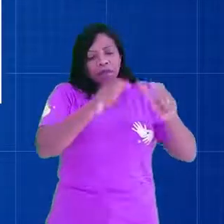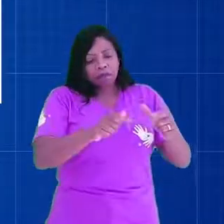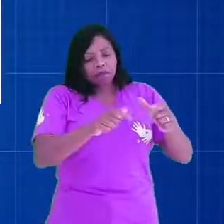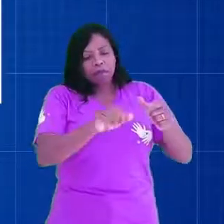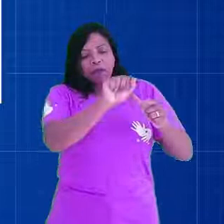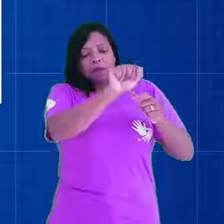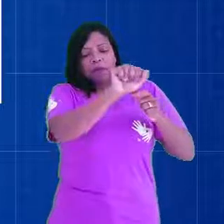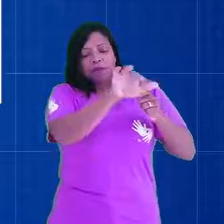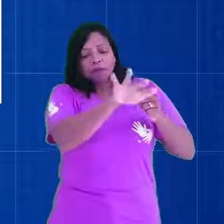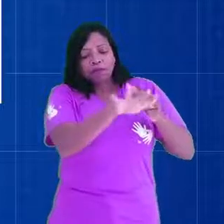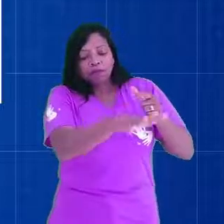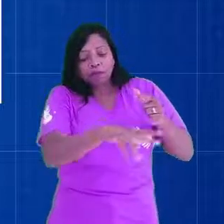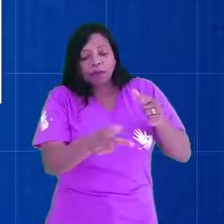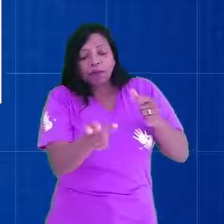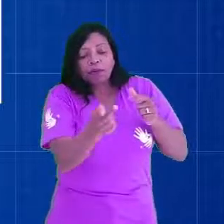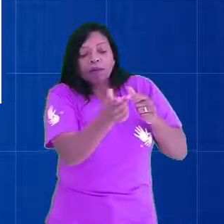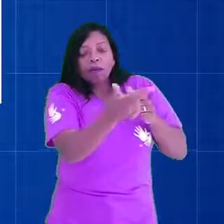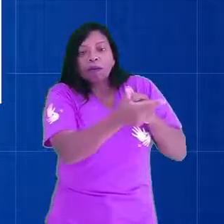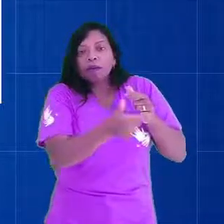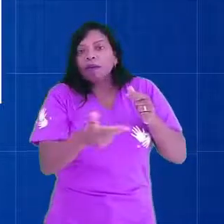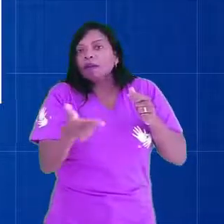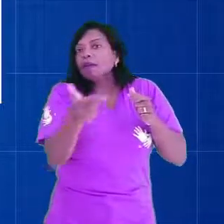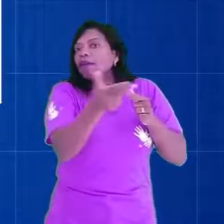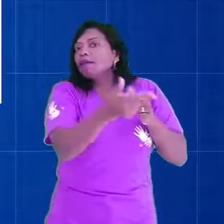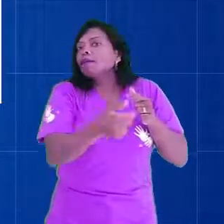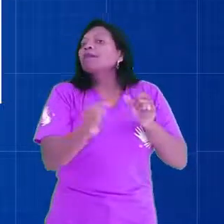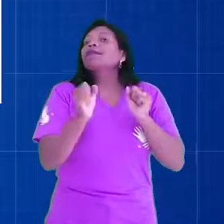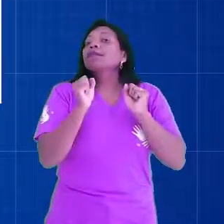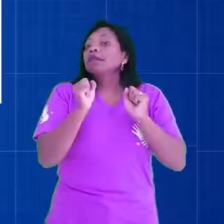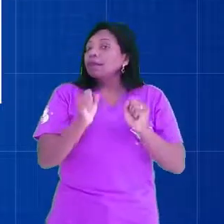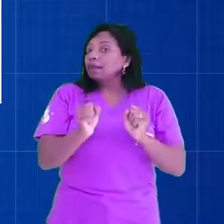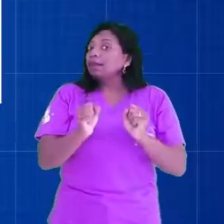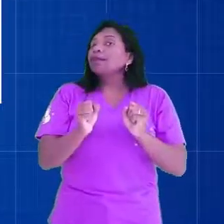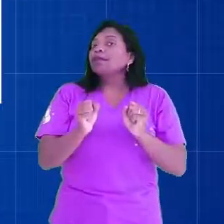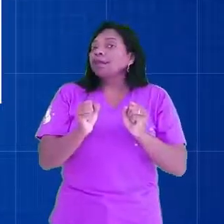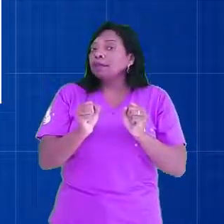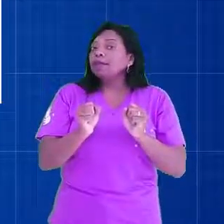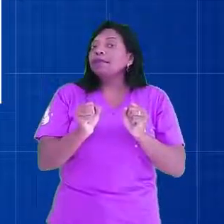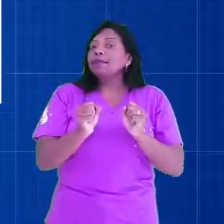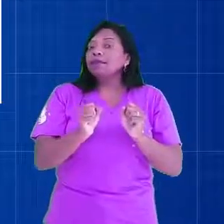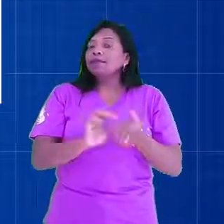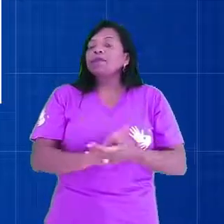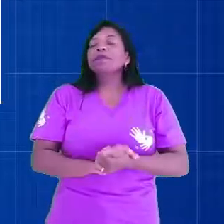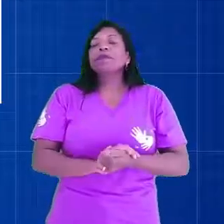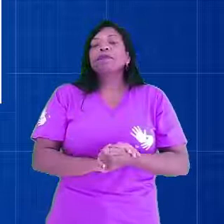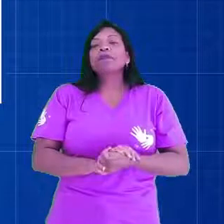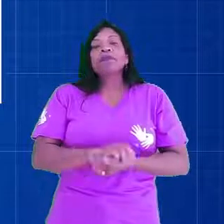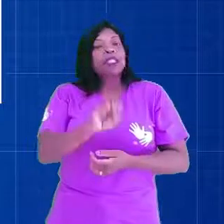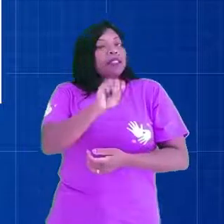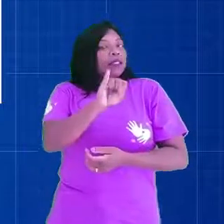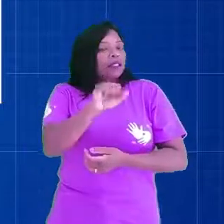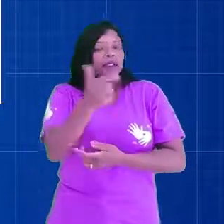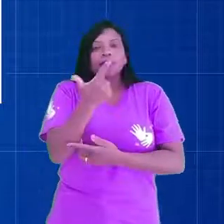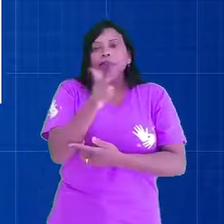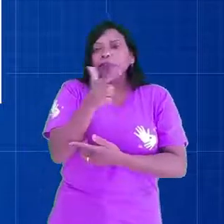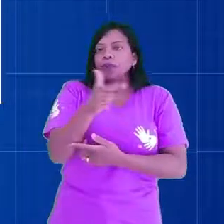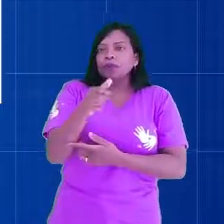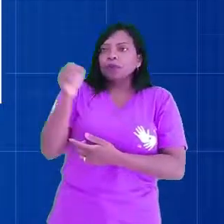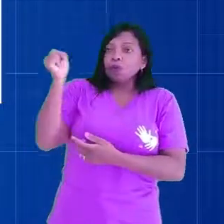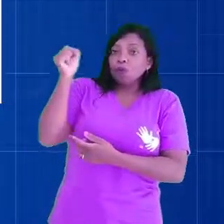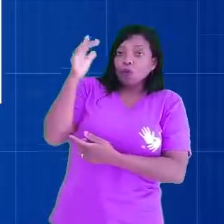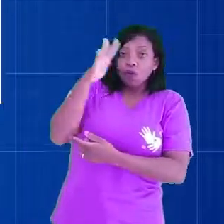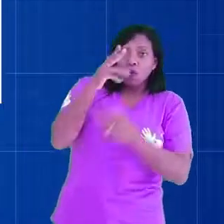contorno deste objeto, que é a sombra projetada. E se não tiver fonte de